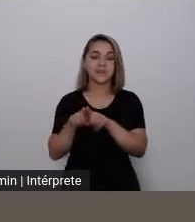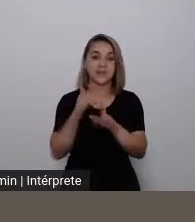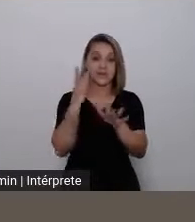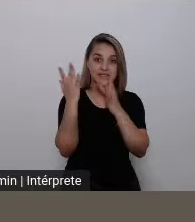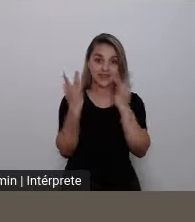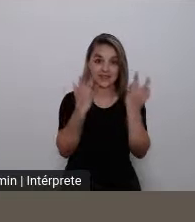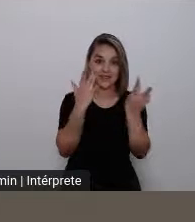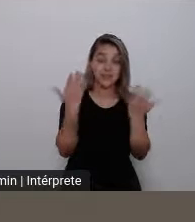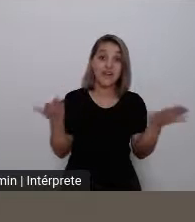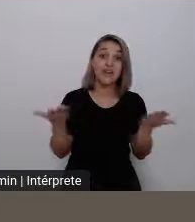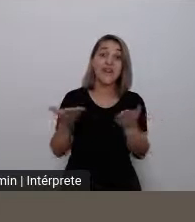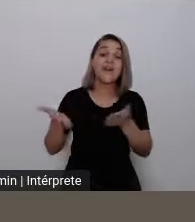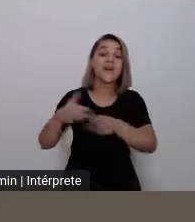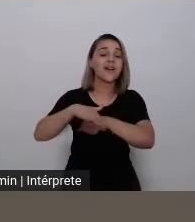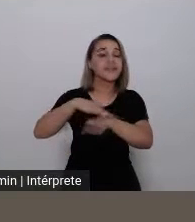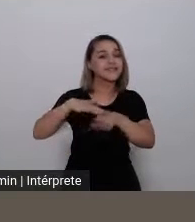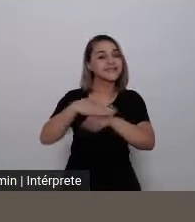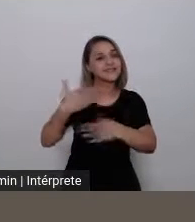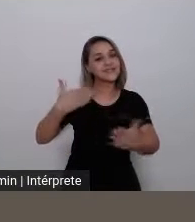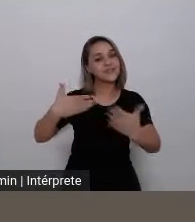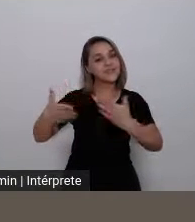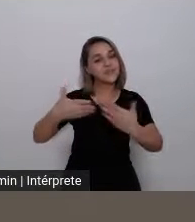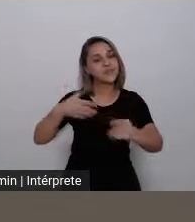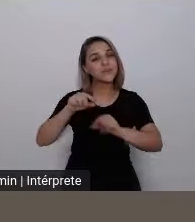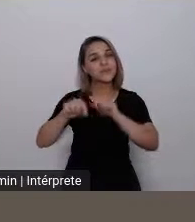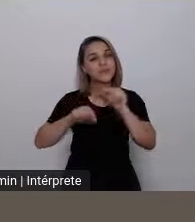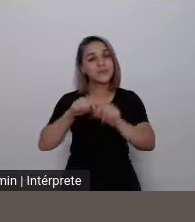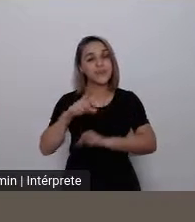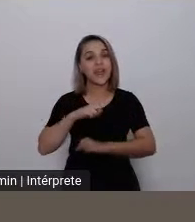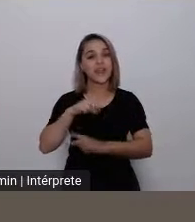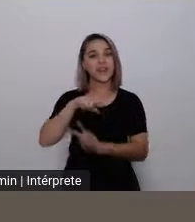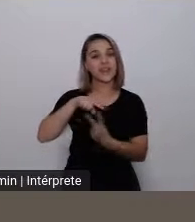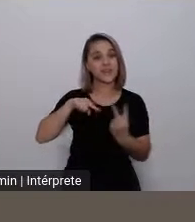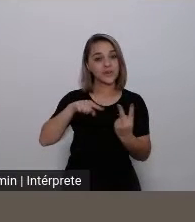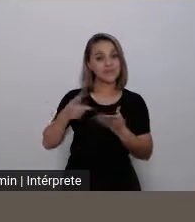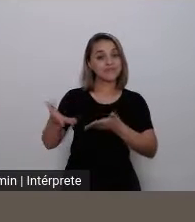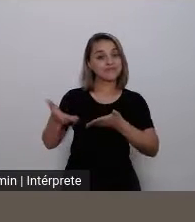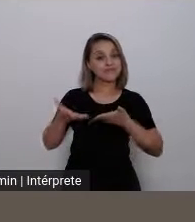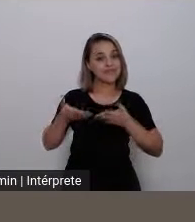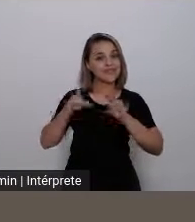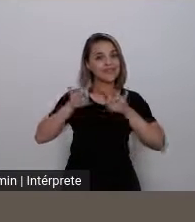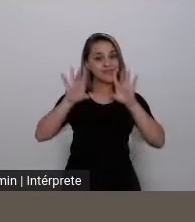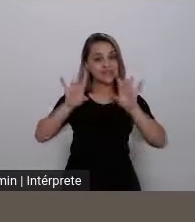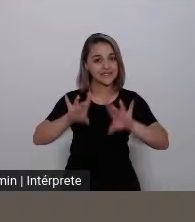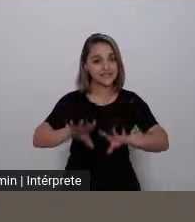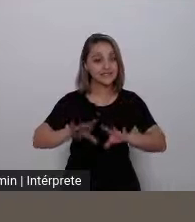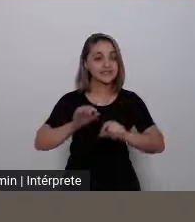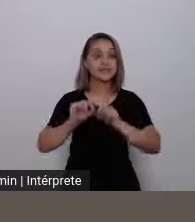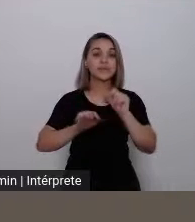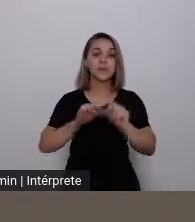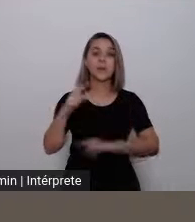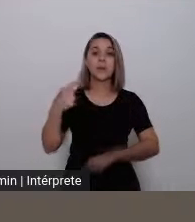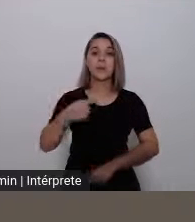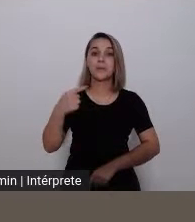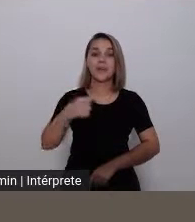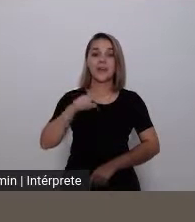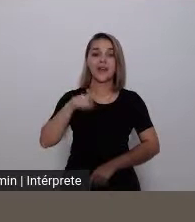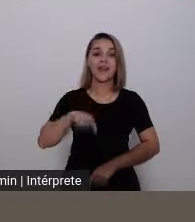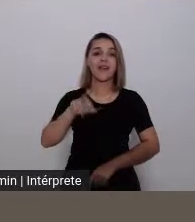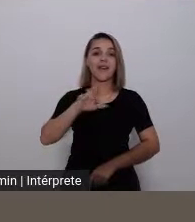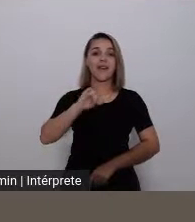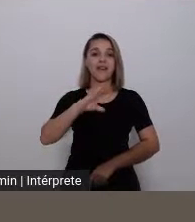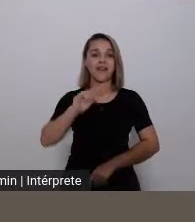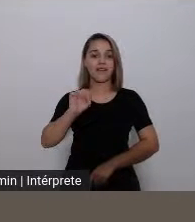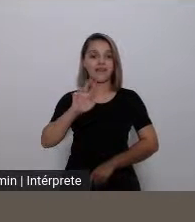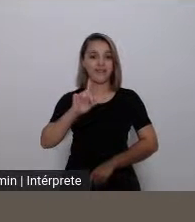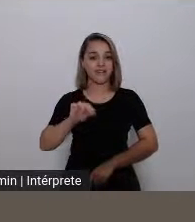Para conversar com a gente hoje, temos dois convidados bastante especiais. O primeiro deles é o Ricardo Mendes. O Ricardo é